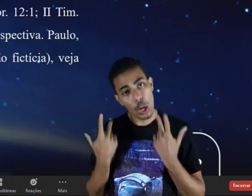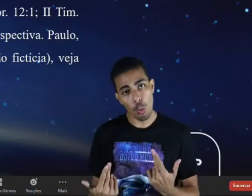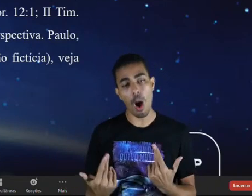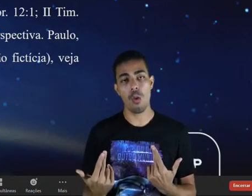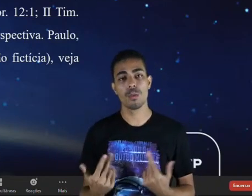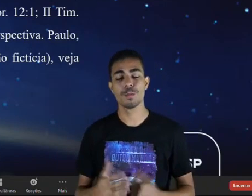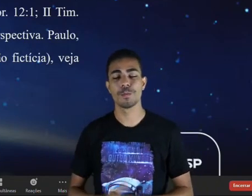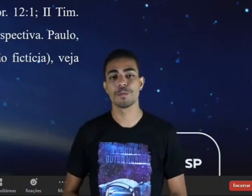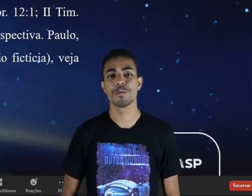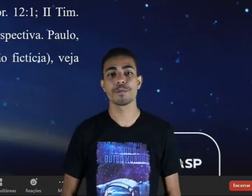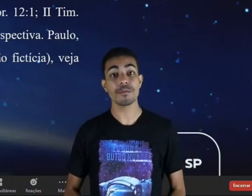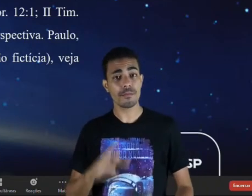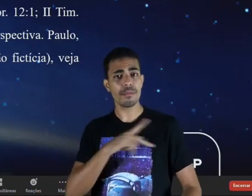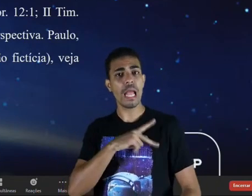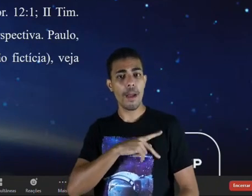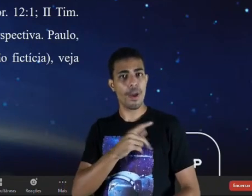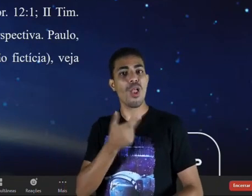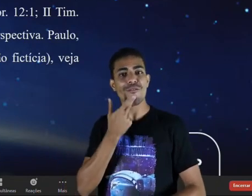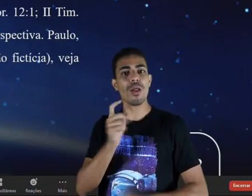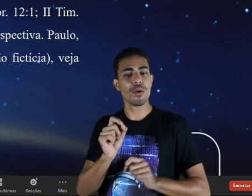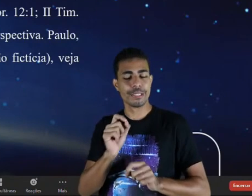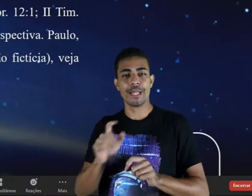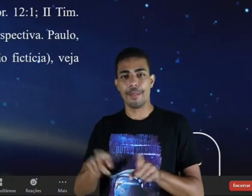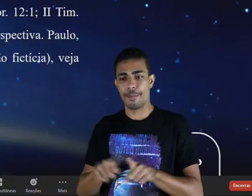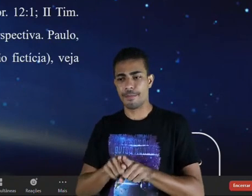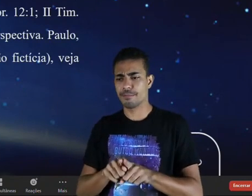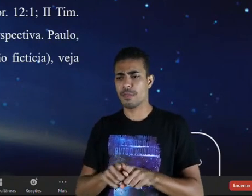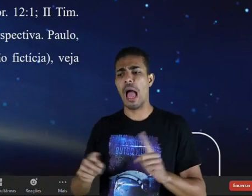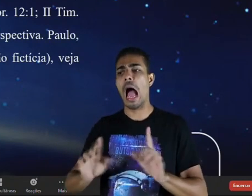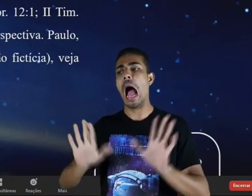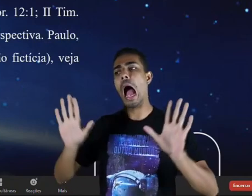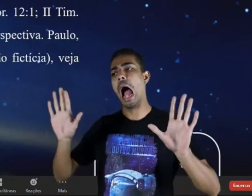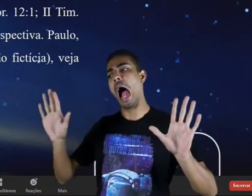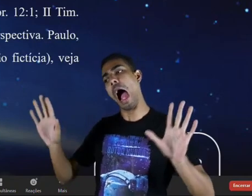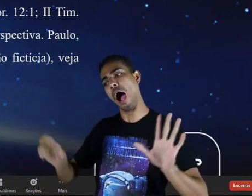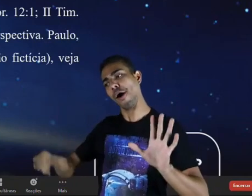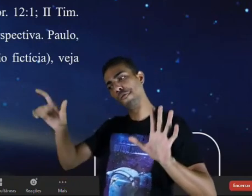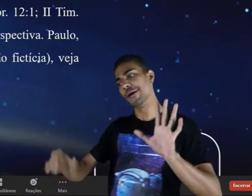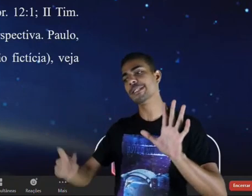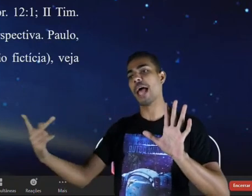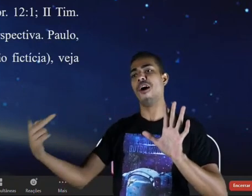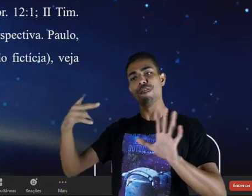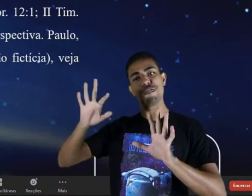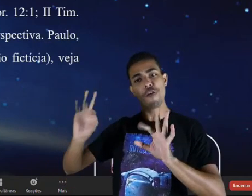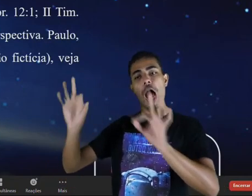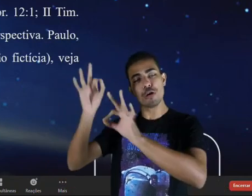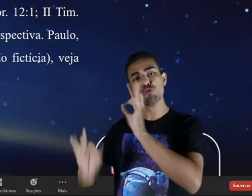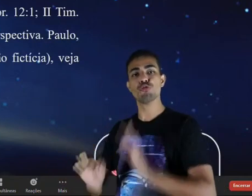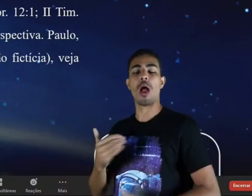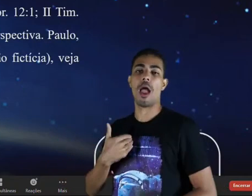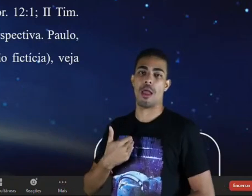momento, Paulo fala assim: ah, mas você me dirá, permaneceremos na lei,